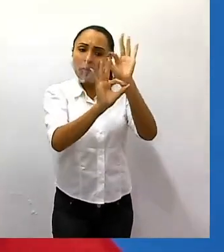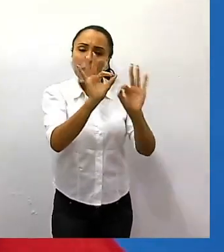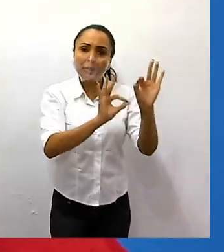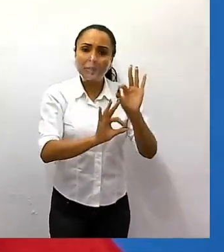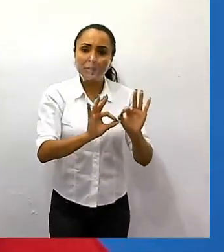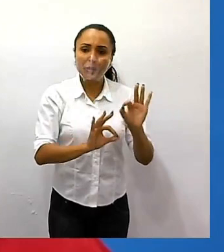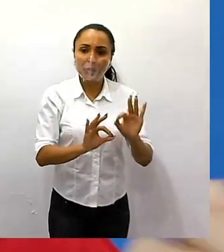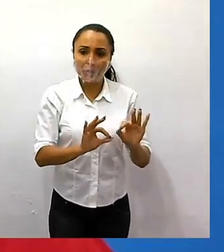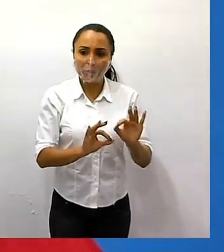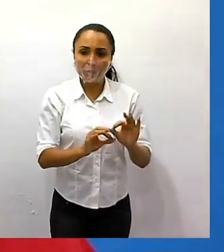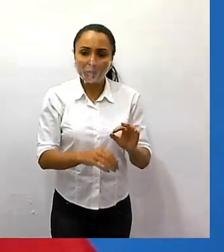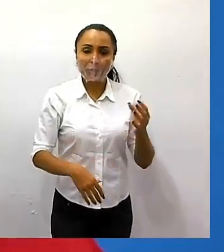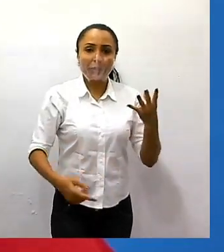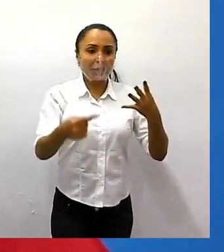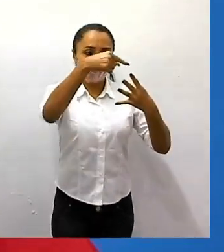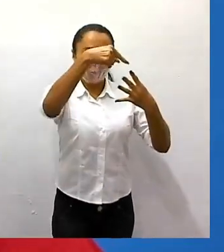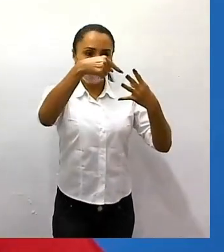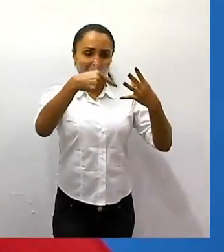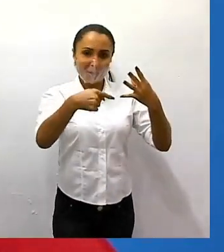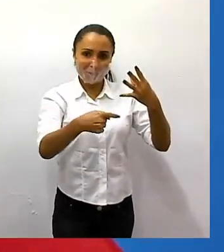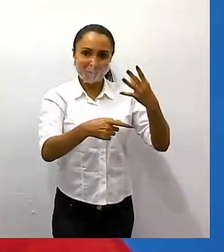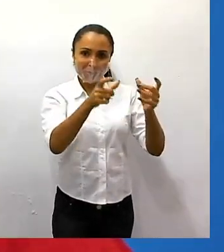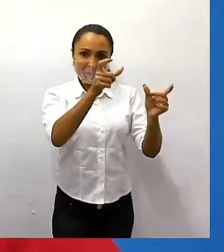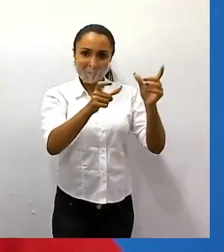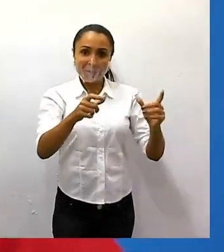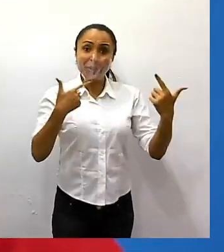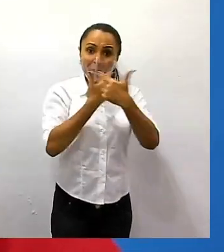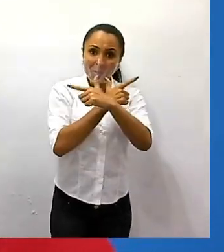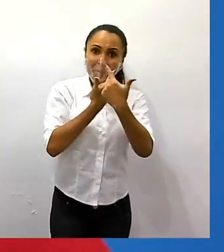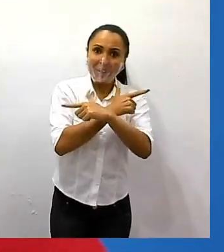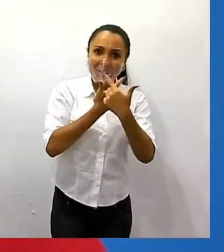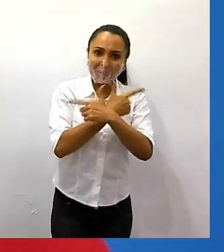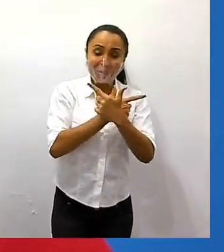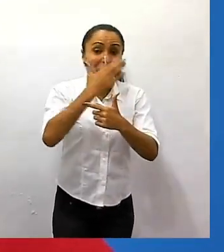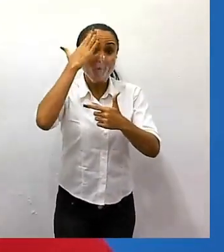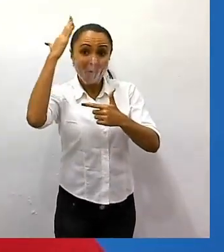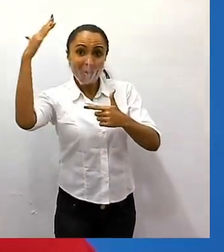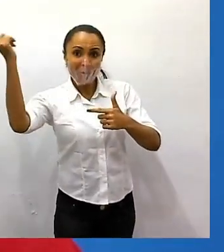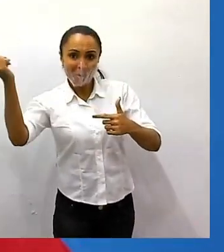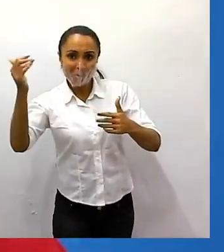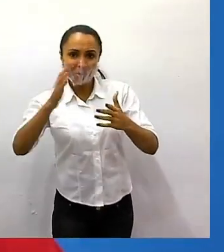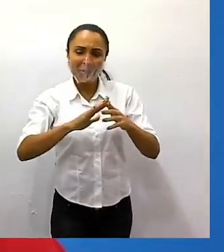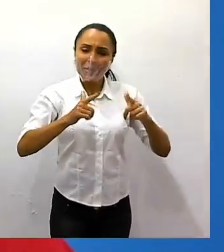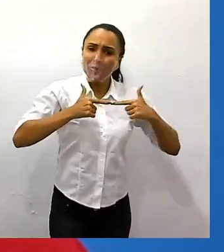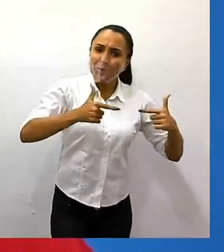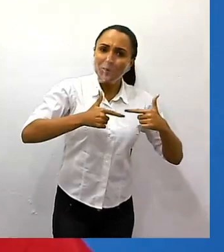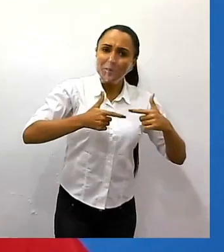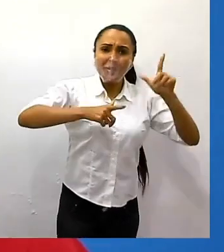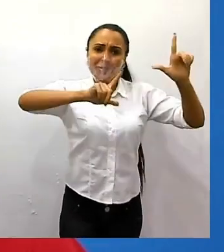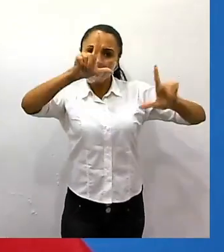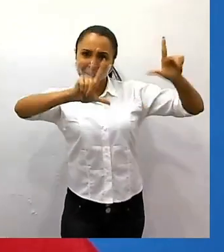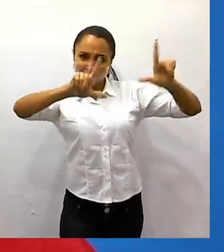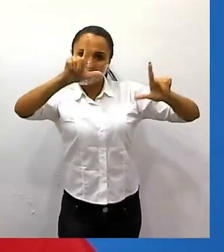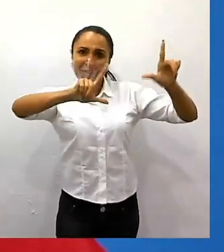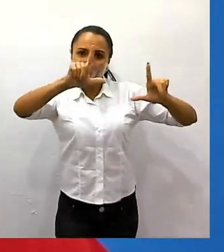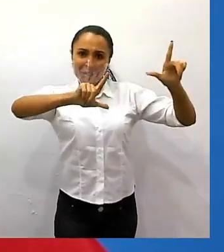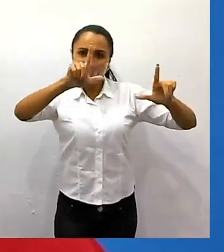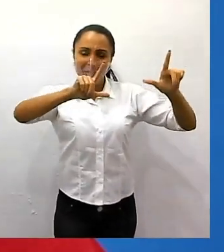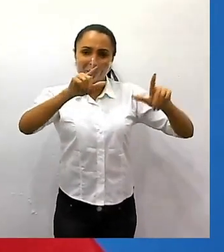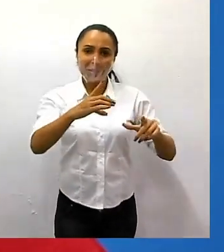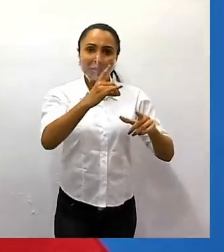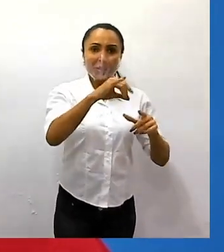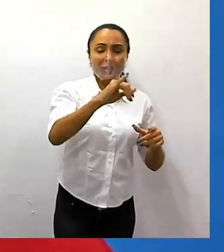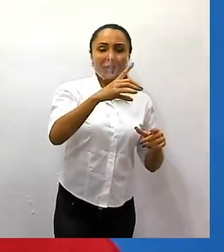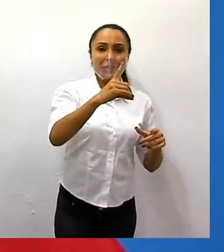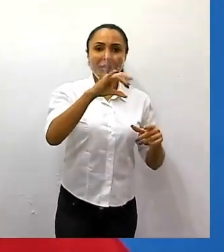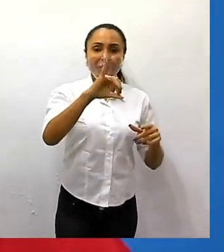Trapalhões, que era um quarteto de comédia que fazia muito sucesso num programa de TV, composto por Didi,